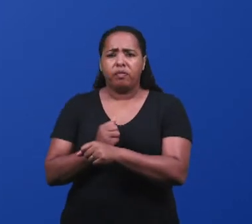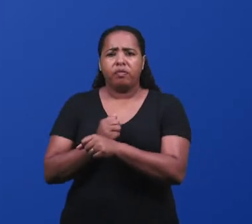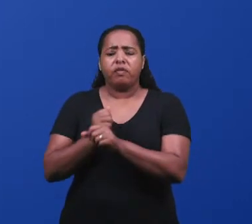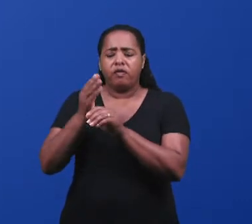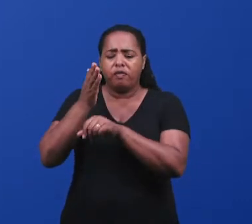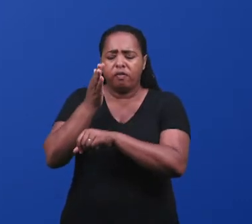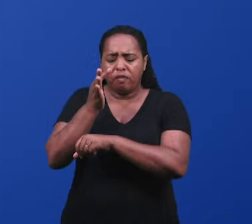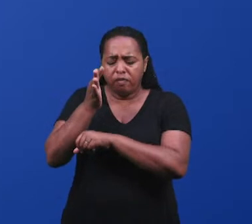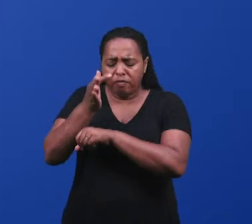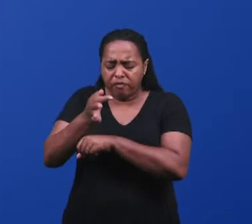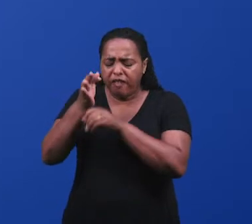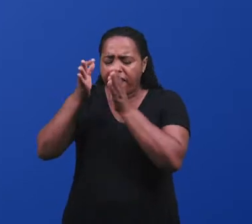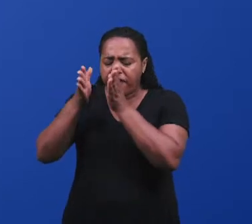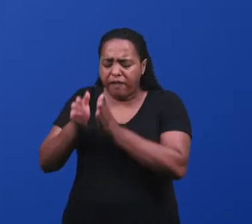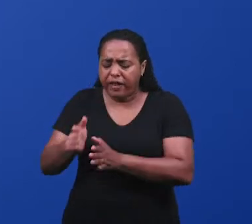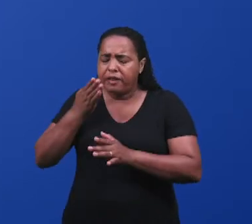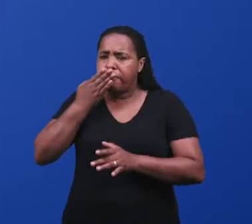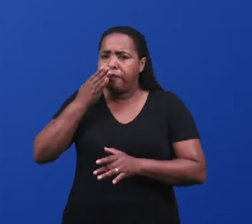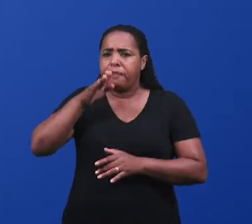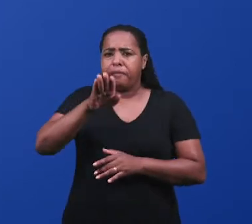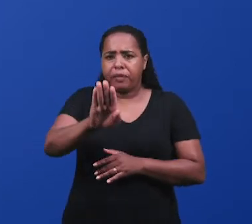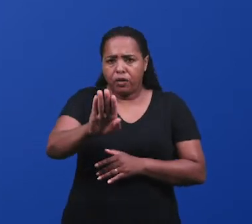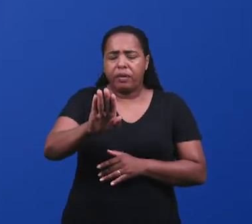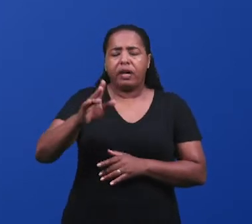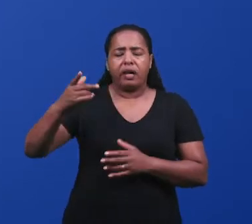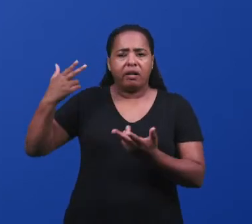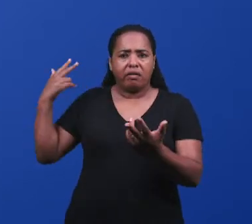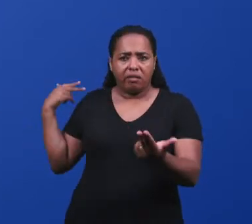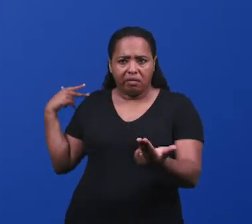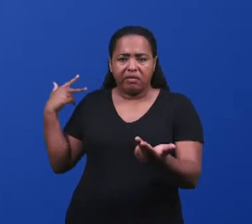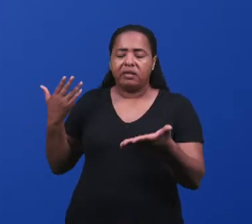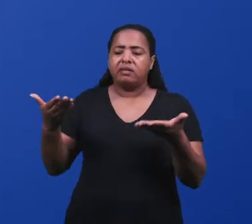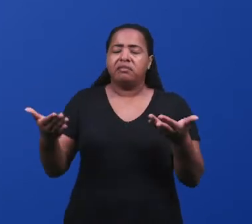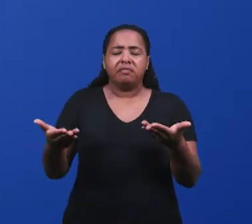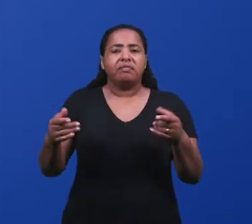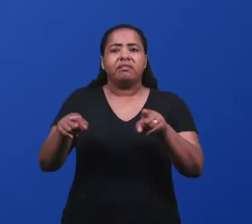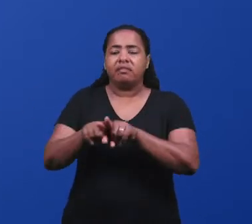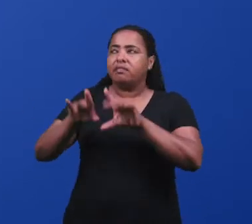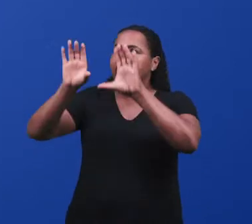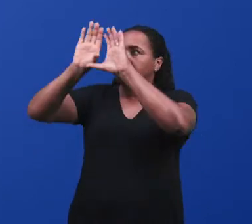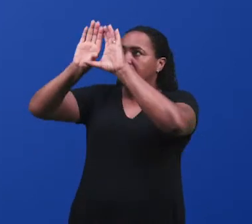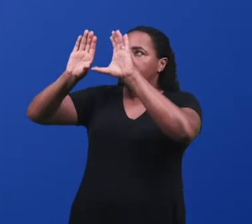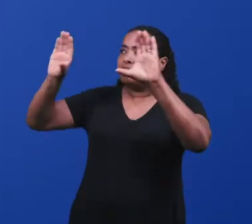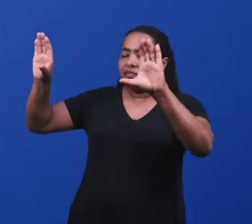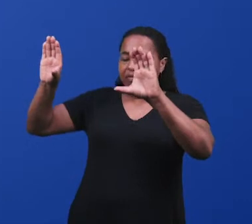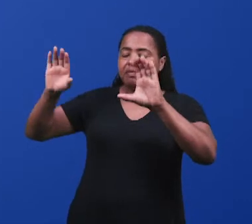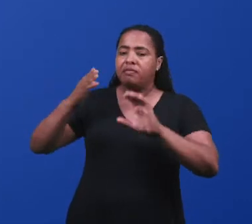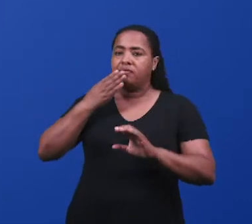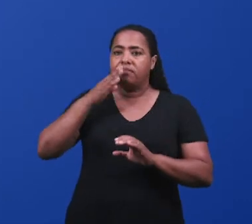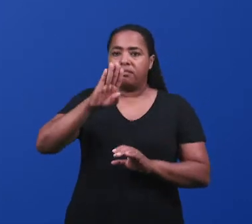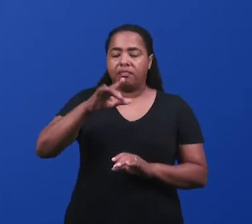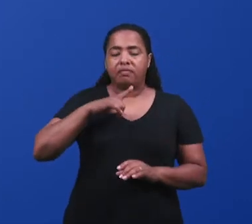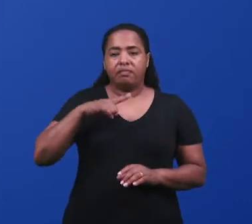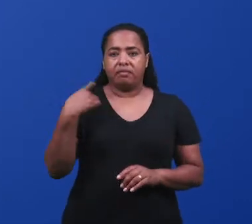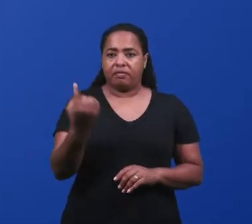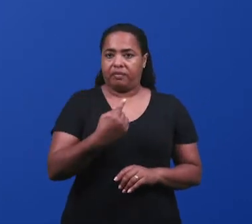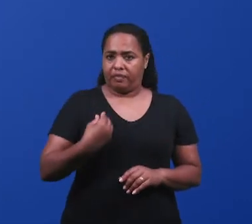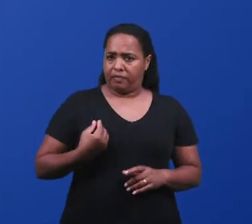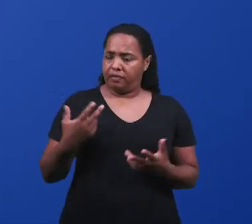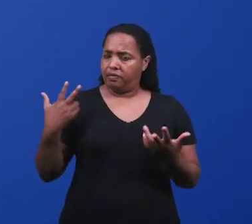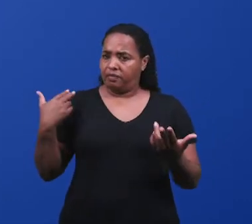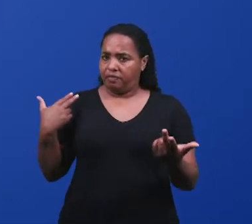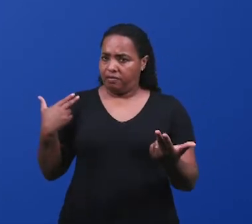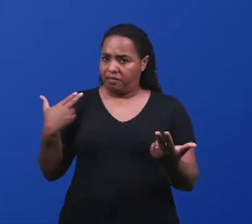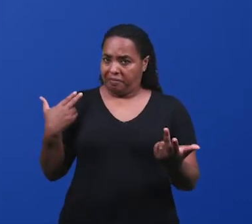para o povo Canaã, e o Senhor promete para a sua igreja Jerusalém Celestial. Assim como o povo, nós